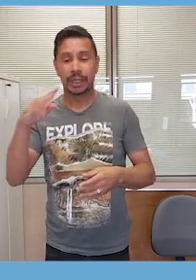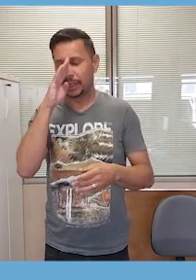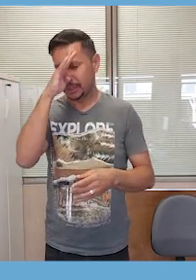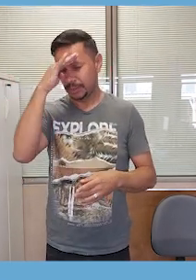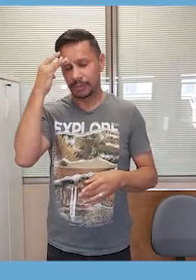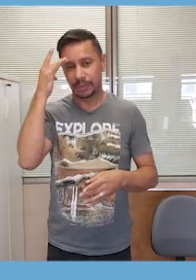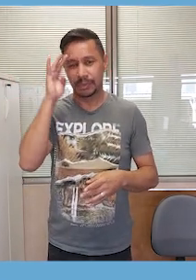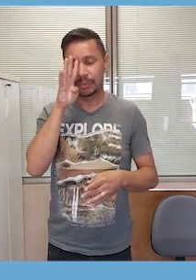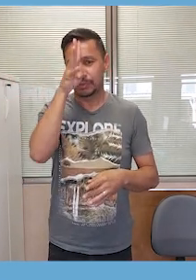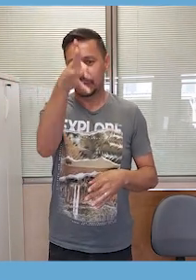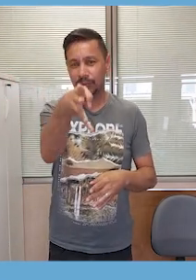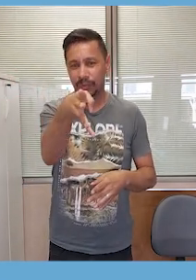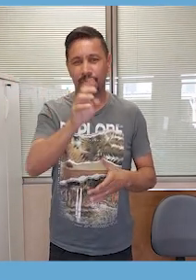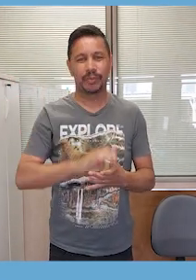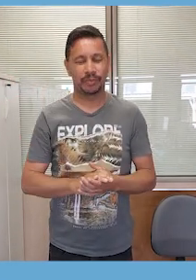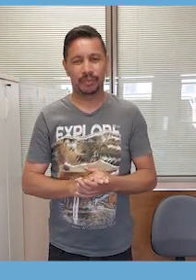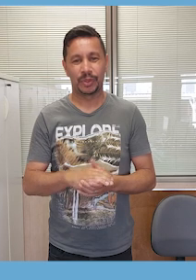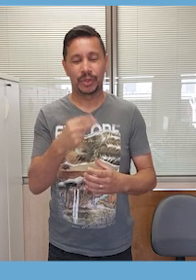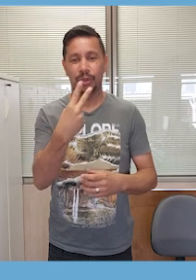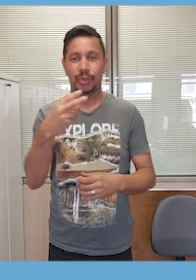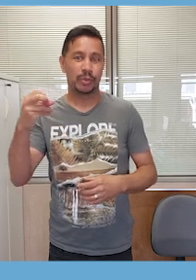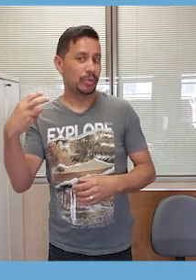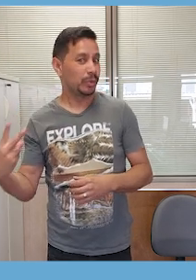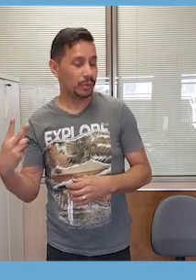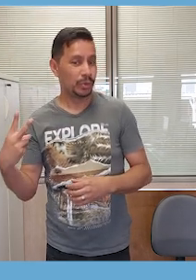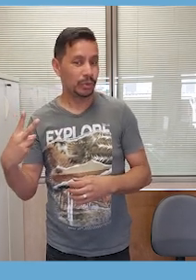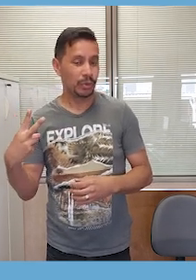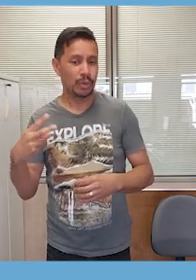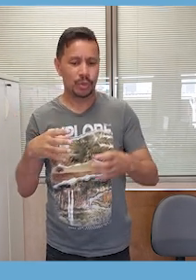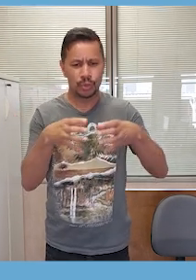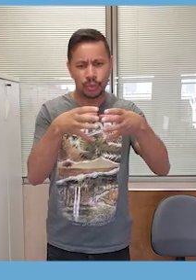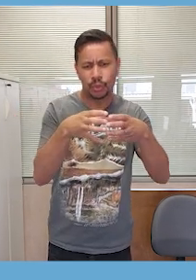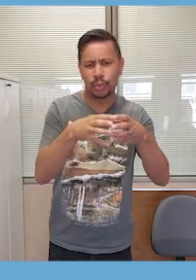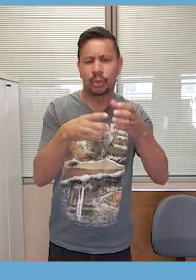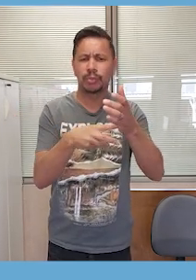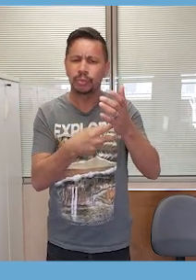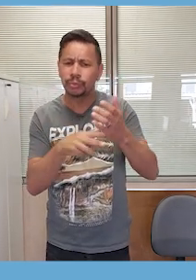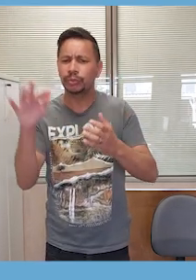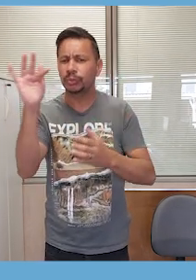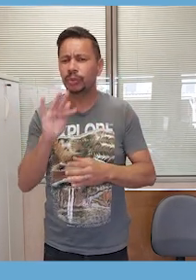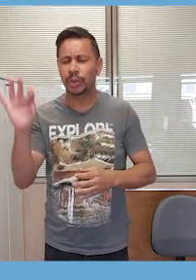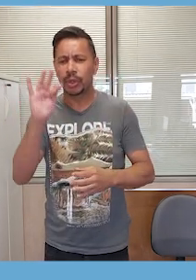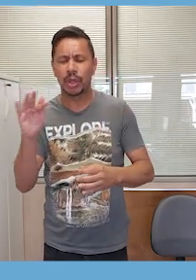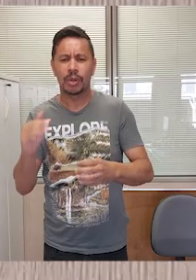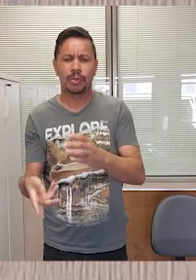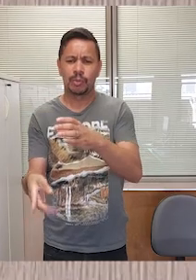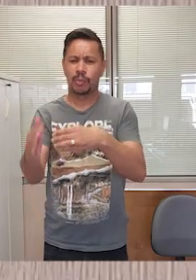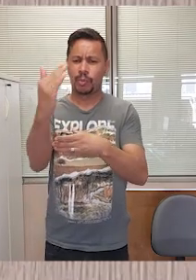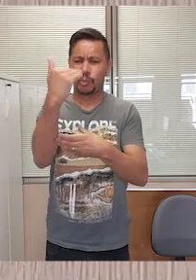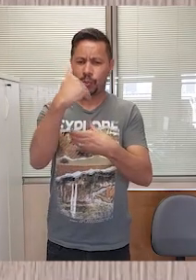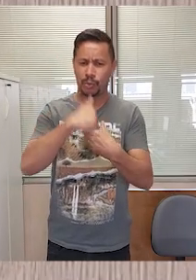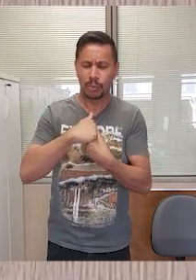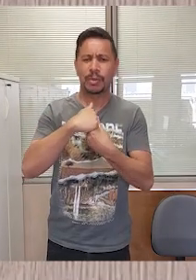feitas denúncias dessa prática. Em 2022, as centrais e o Ministério receberam 3,5 mil denúncias de